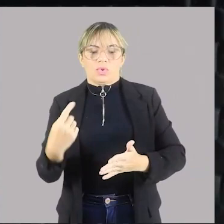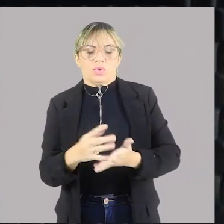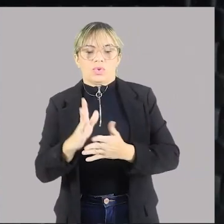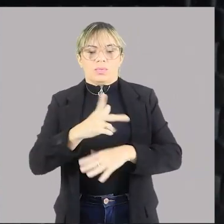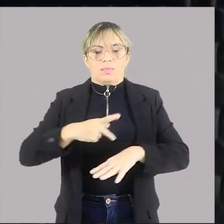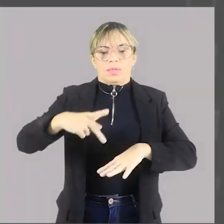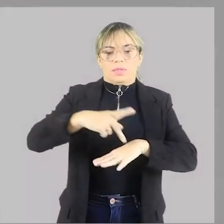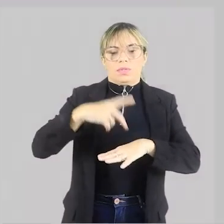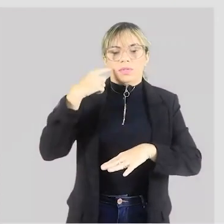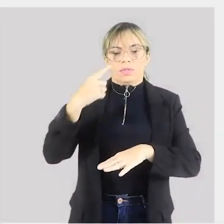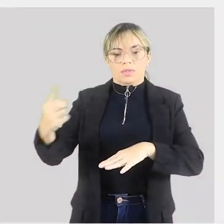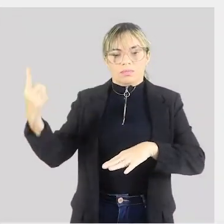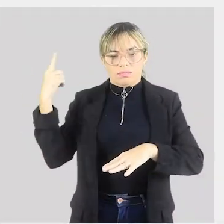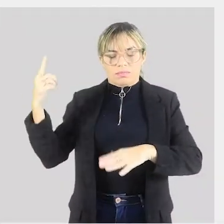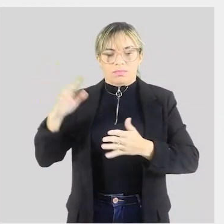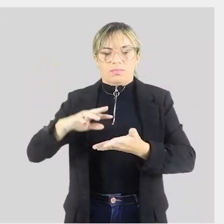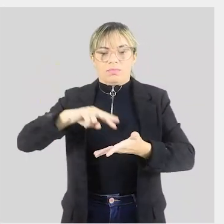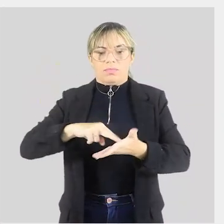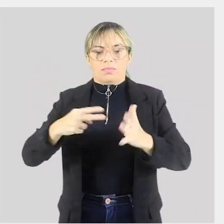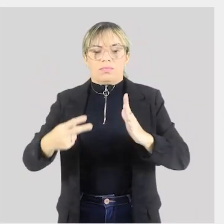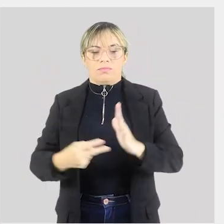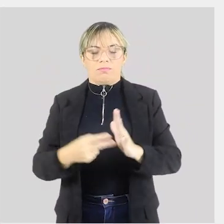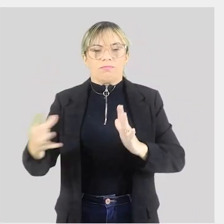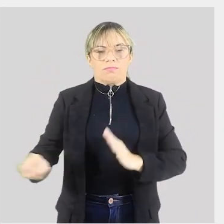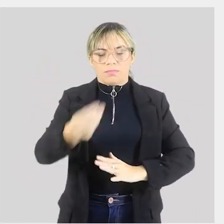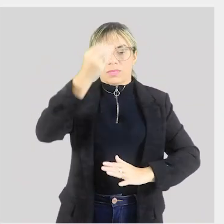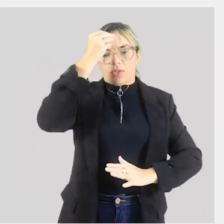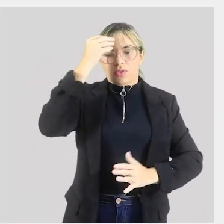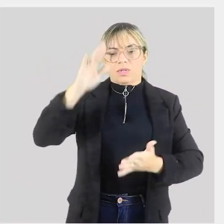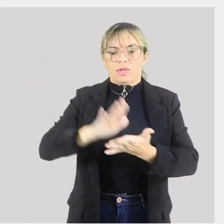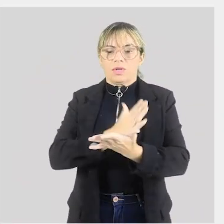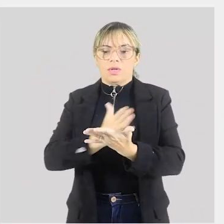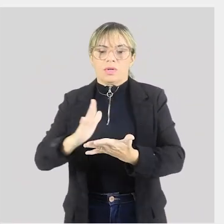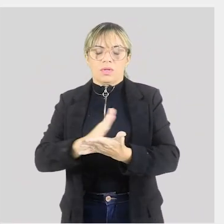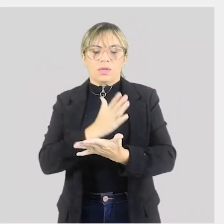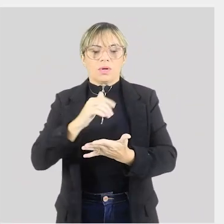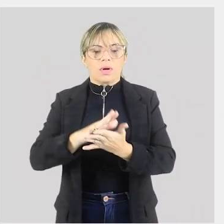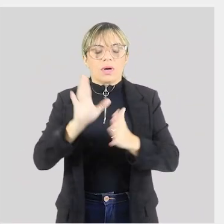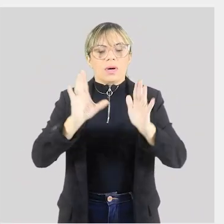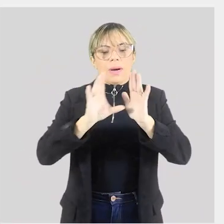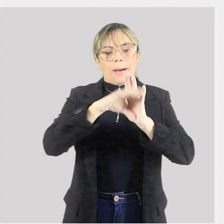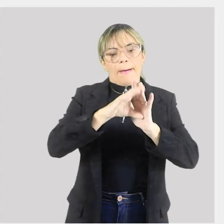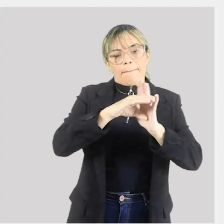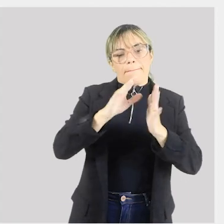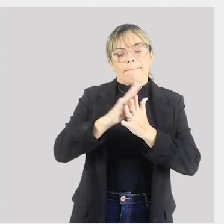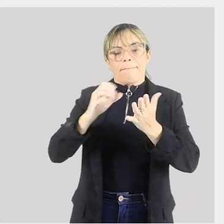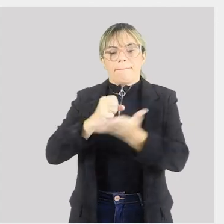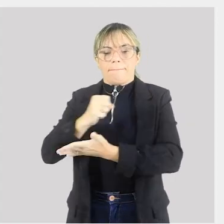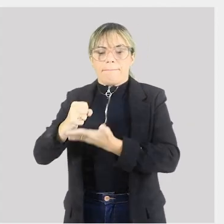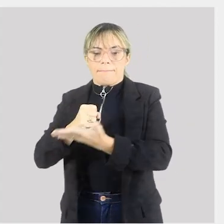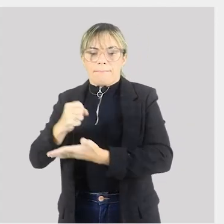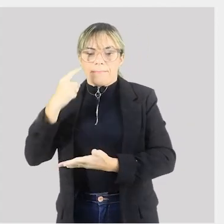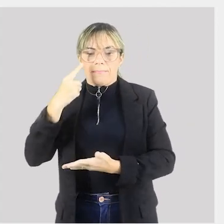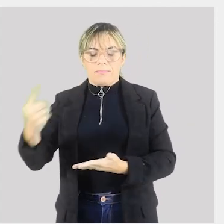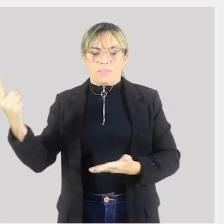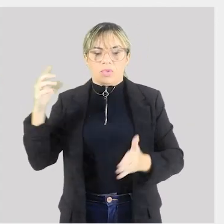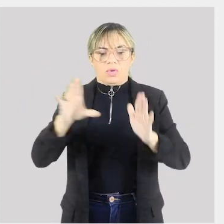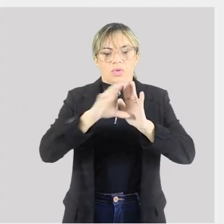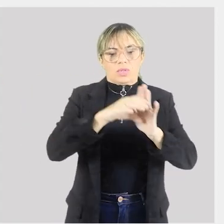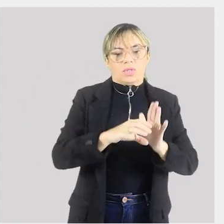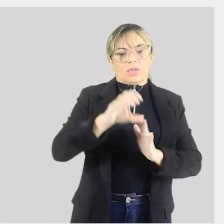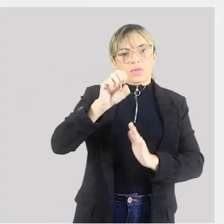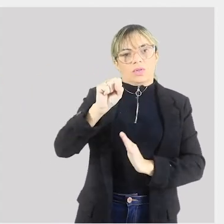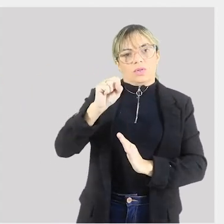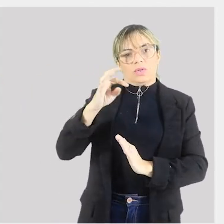ok? Nesse sentido, nós vamos reforçar a diferença entre alguns conceitos base. É o caso do conceito de